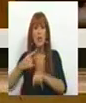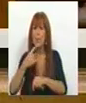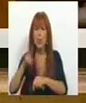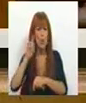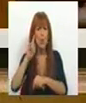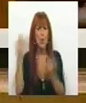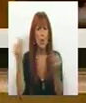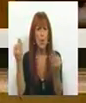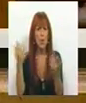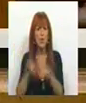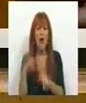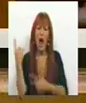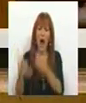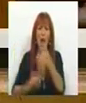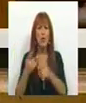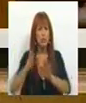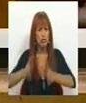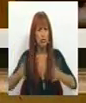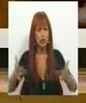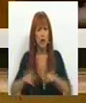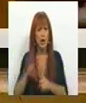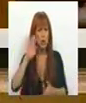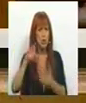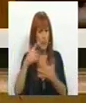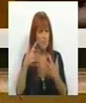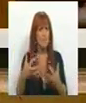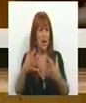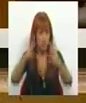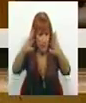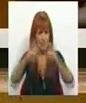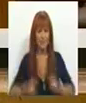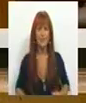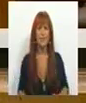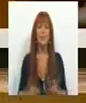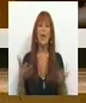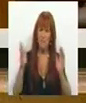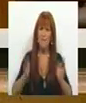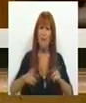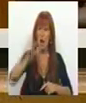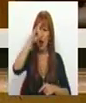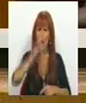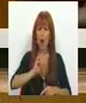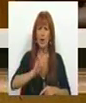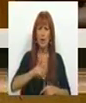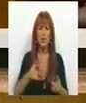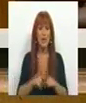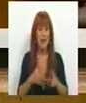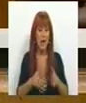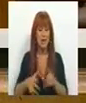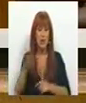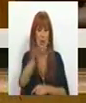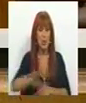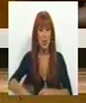muito significativas, algumas delas já com resultados visíveis. Vale a pena recordar que a